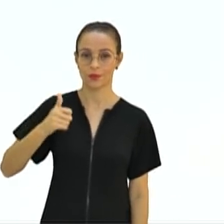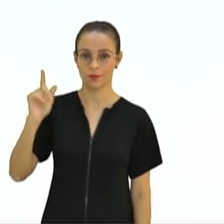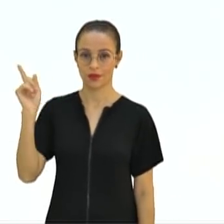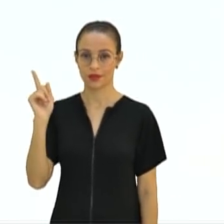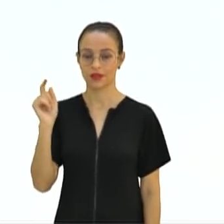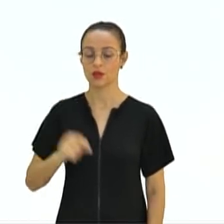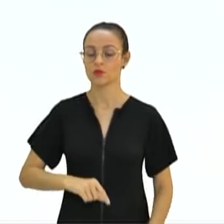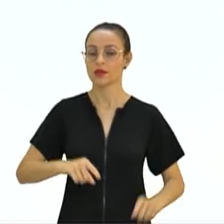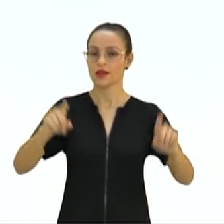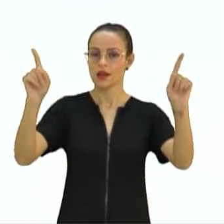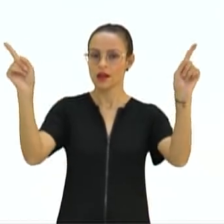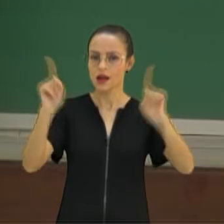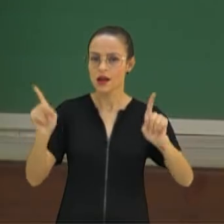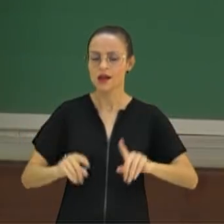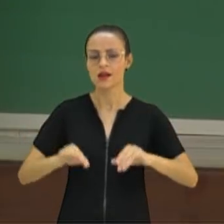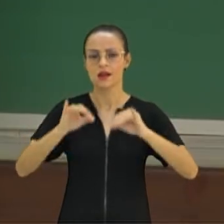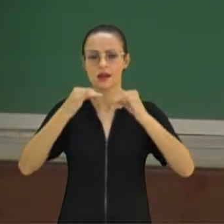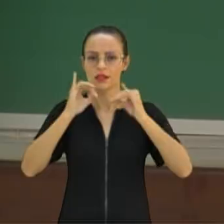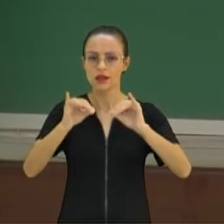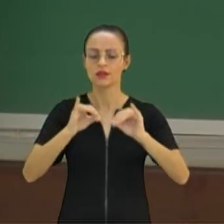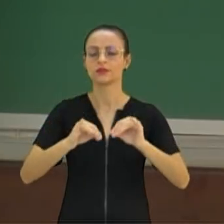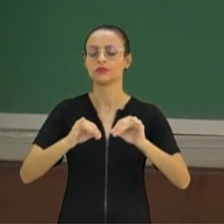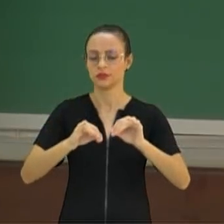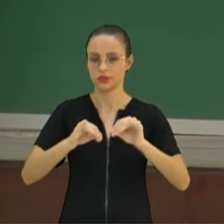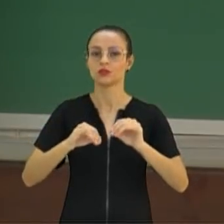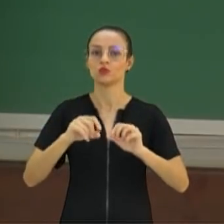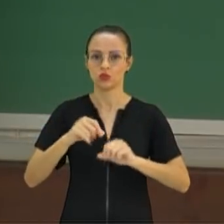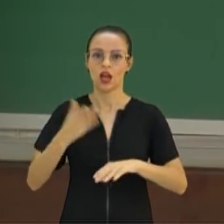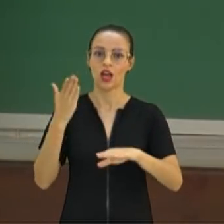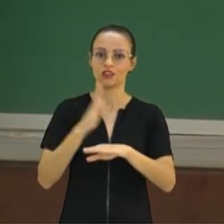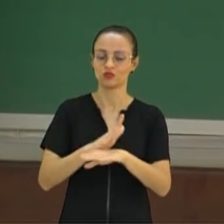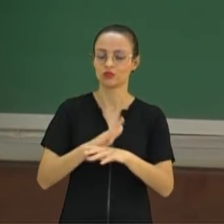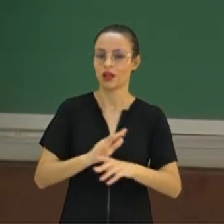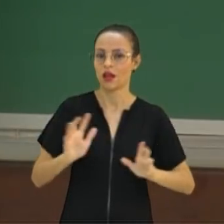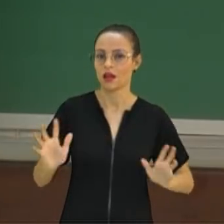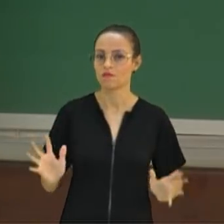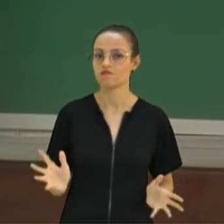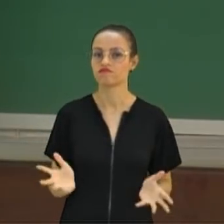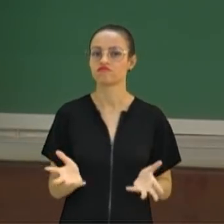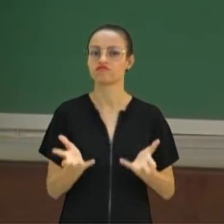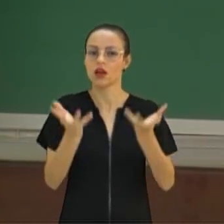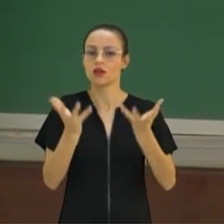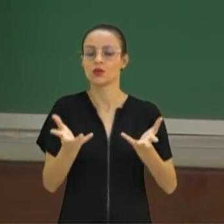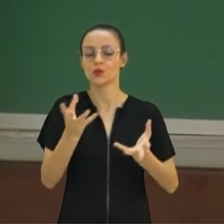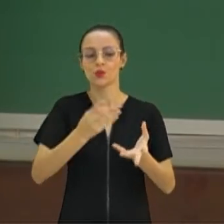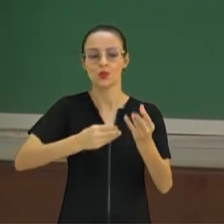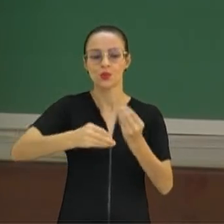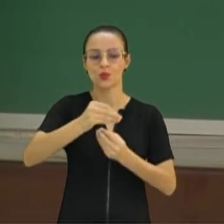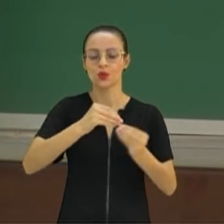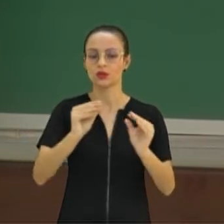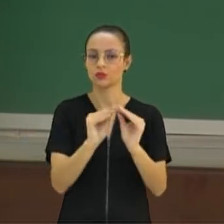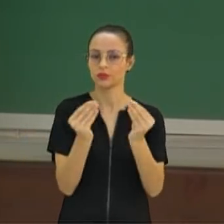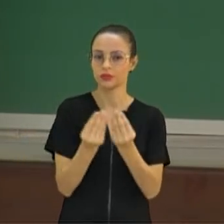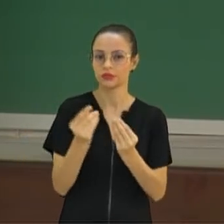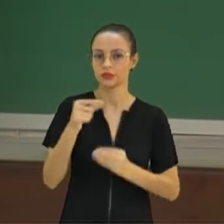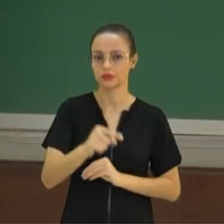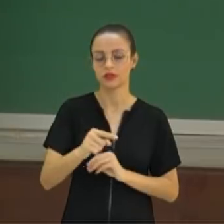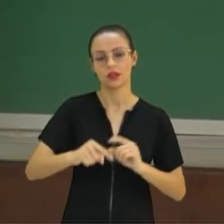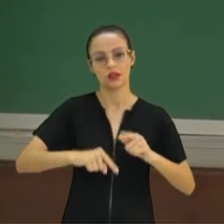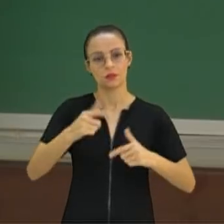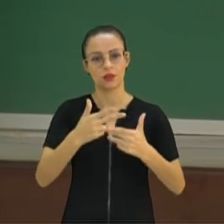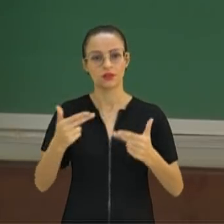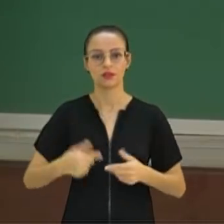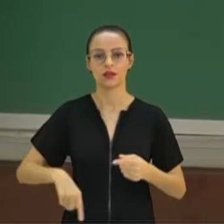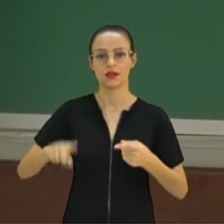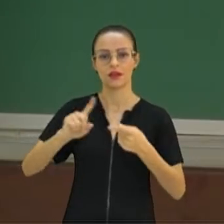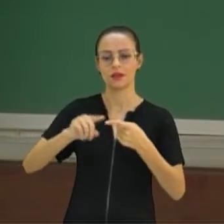das descargas elétricas, radiação, ajudaram quimicamente a fazer recombinações desses elementos que já existiam. Elementos esses como